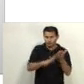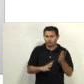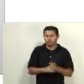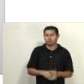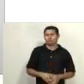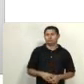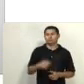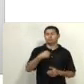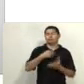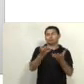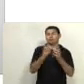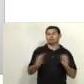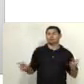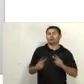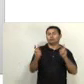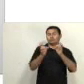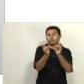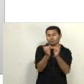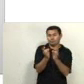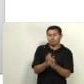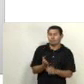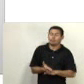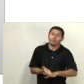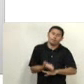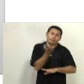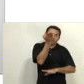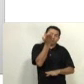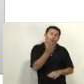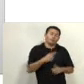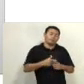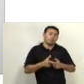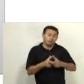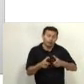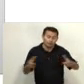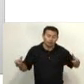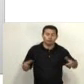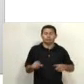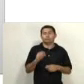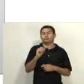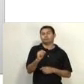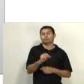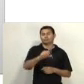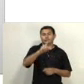caso, eu quero valores de vendas superiores, maiores a